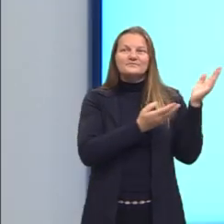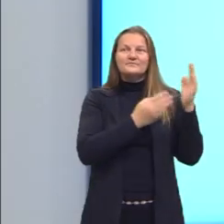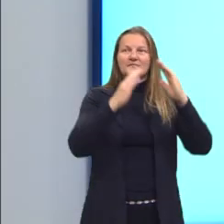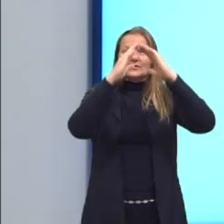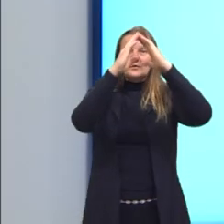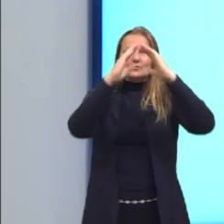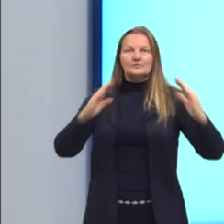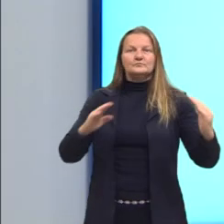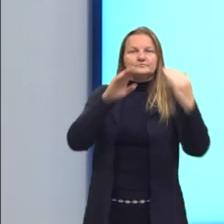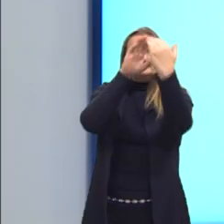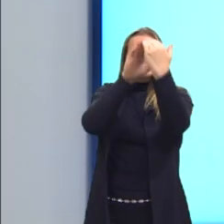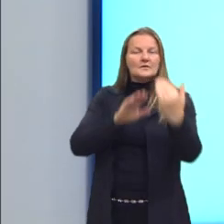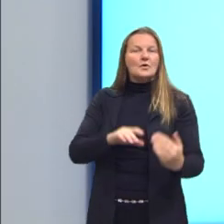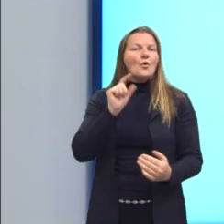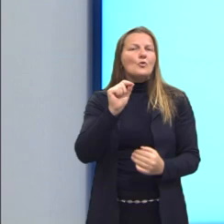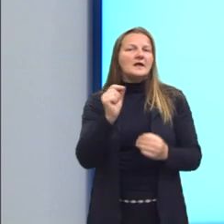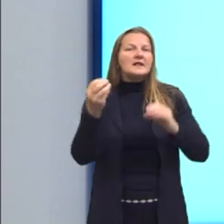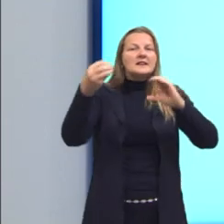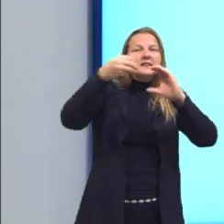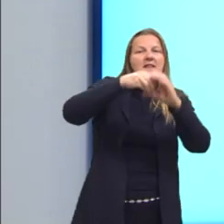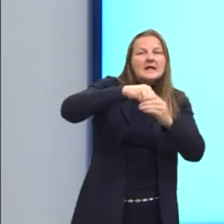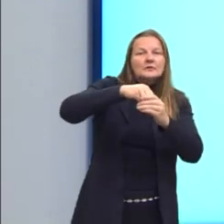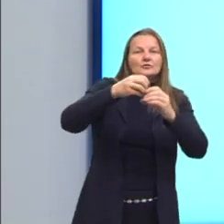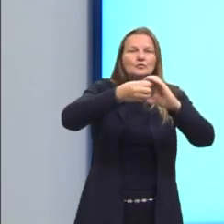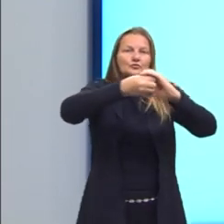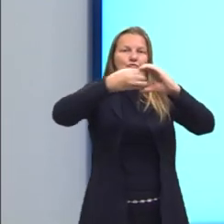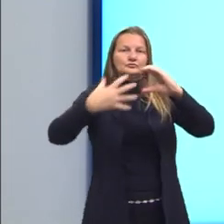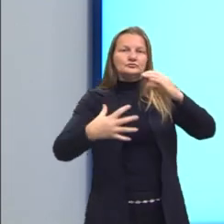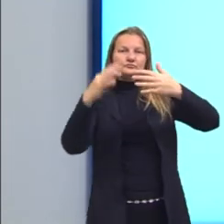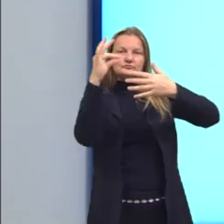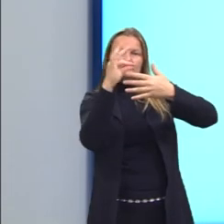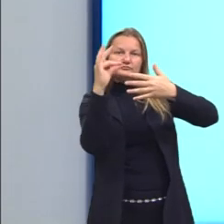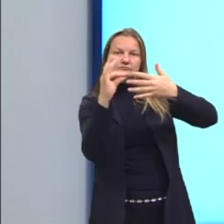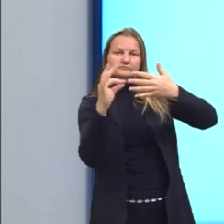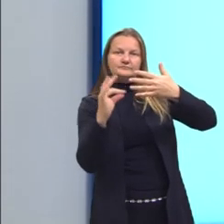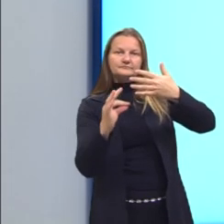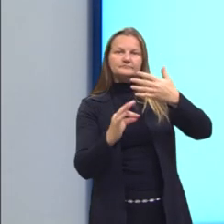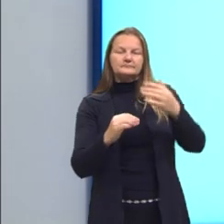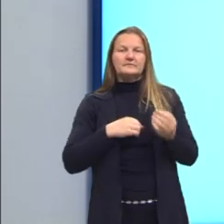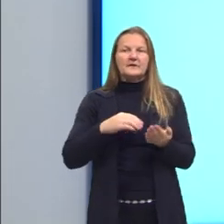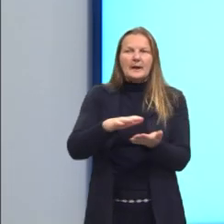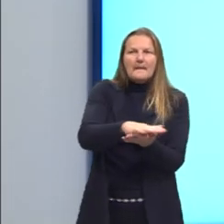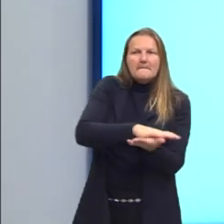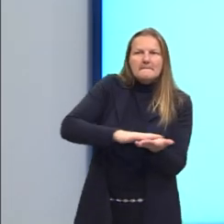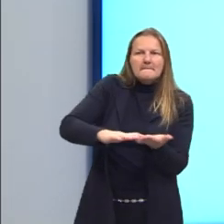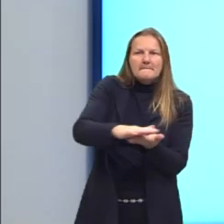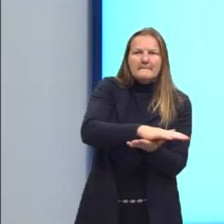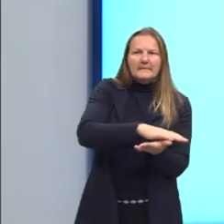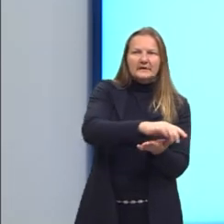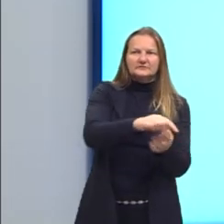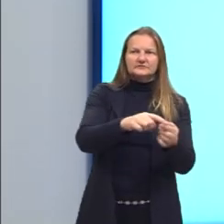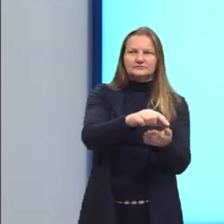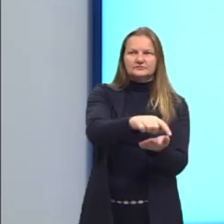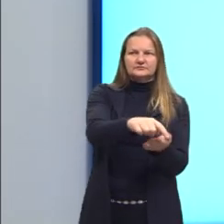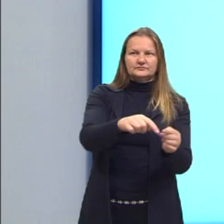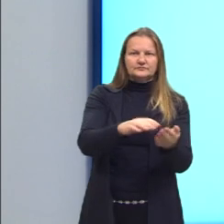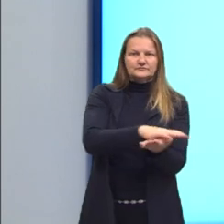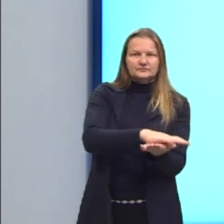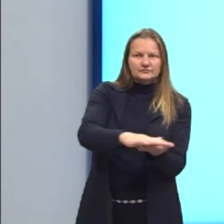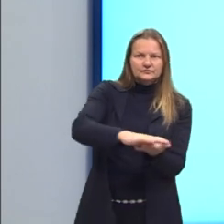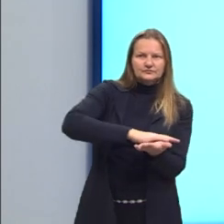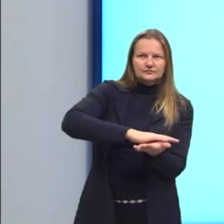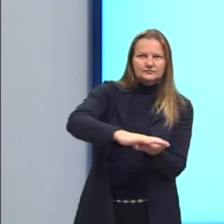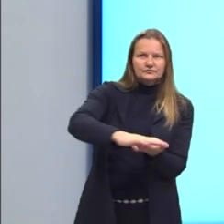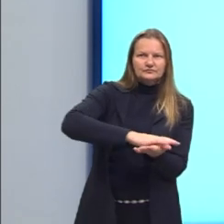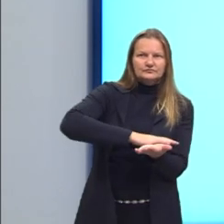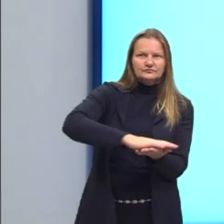dos elementos que compõem essa pirâmide Então nós temos aqui a base dela que ficaria né apoiada no